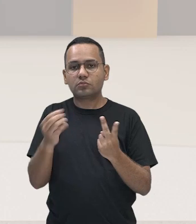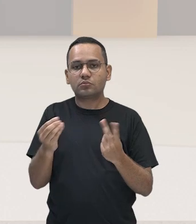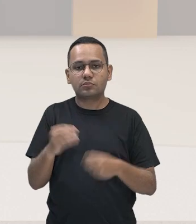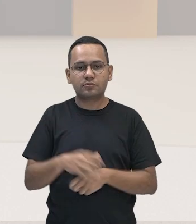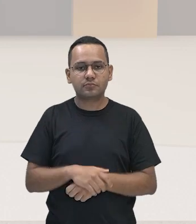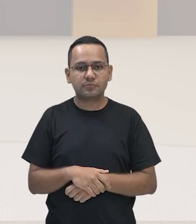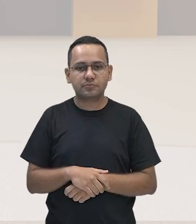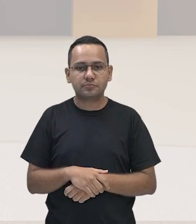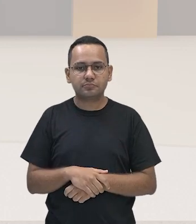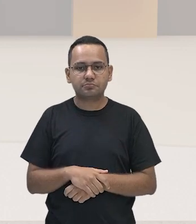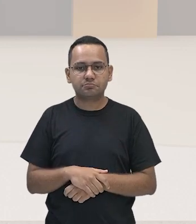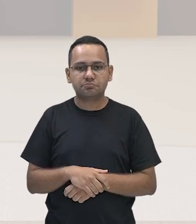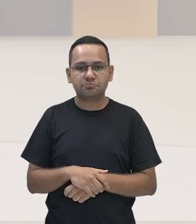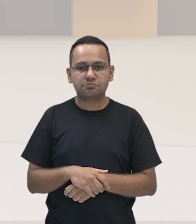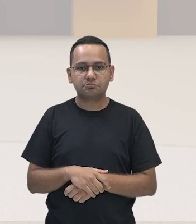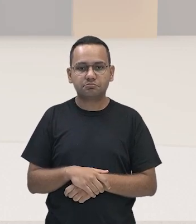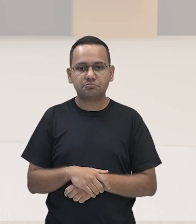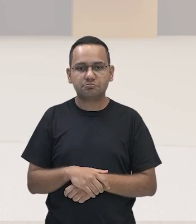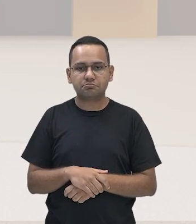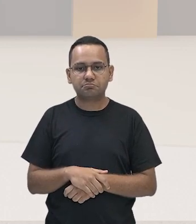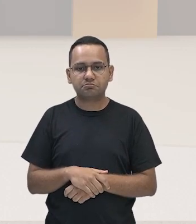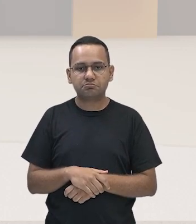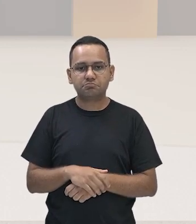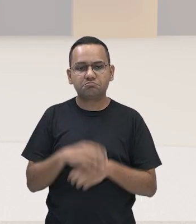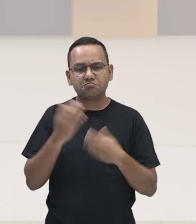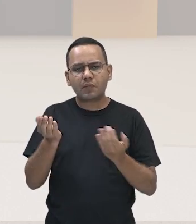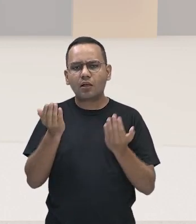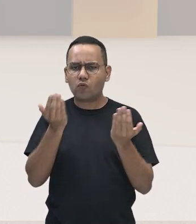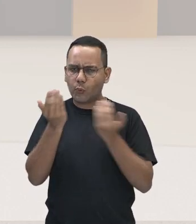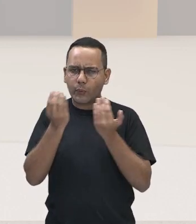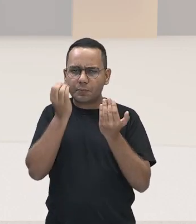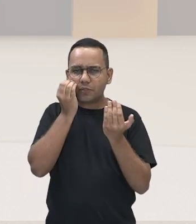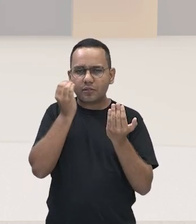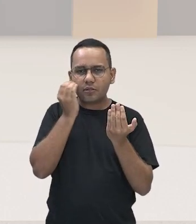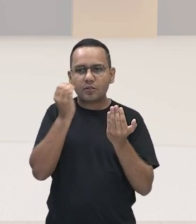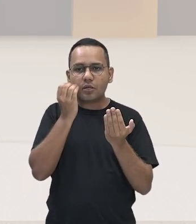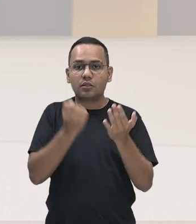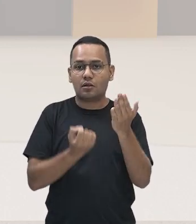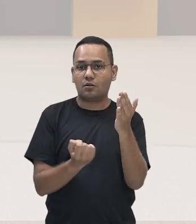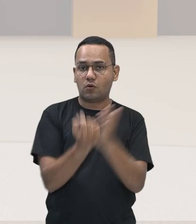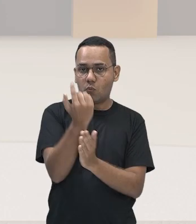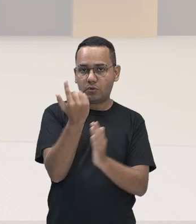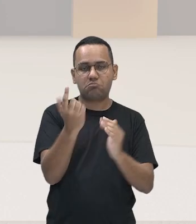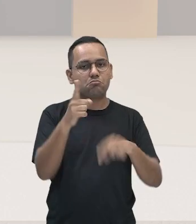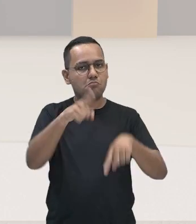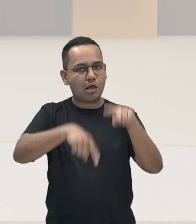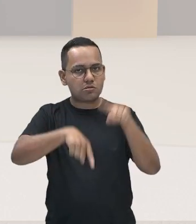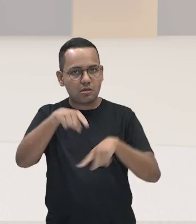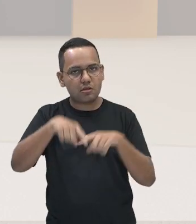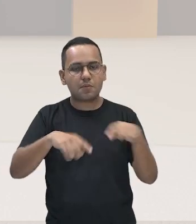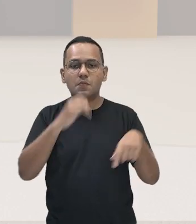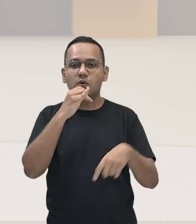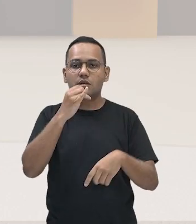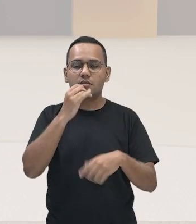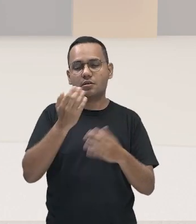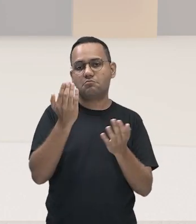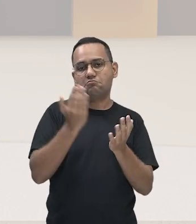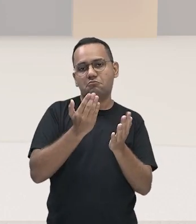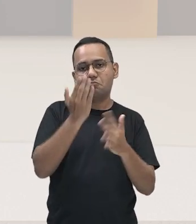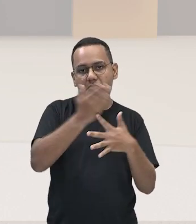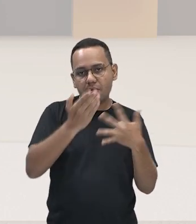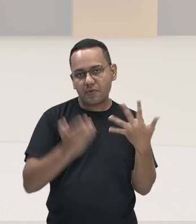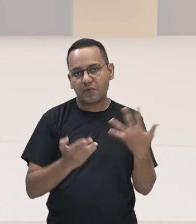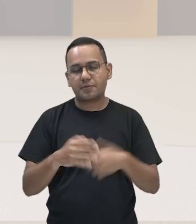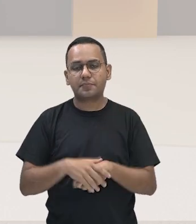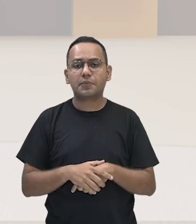fui verificar, né, um financiamento de um imóvel para mim, mas aí eu tinha um limite ali onde só podia chegar